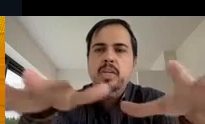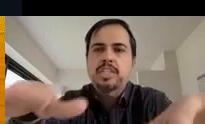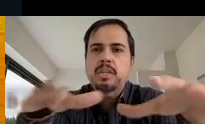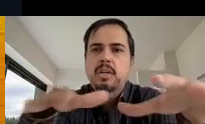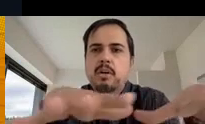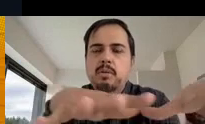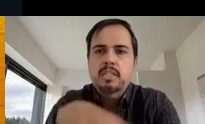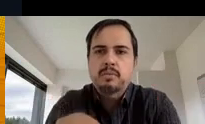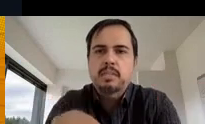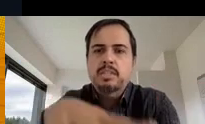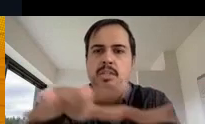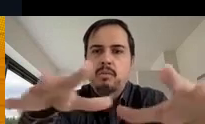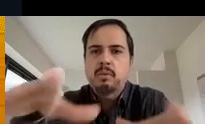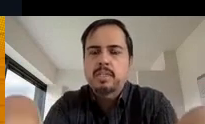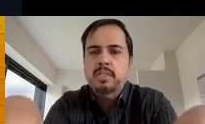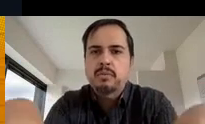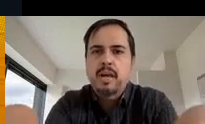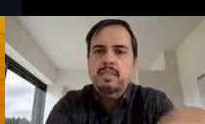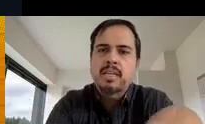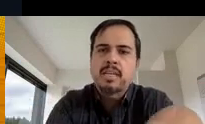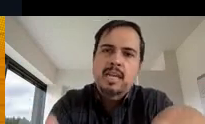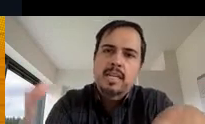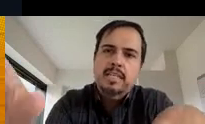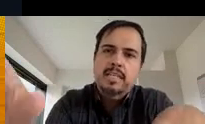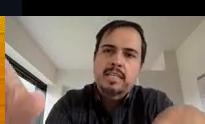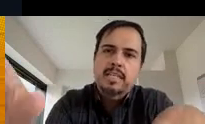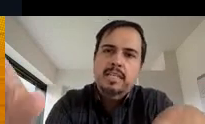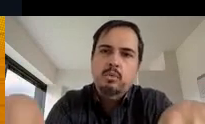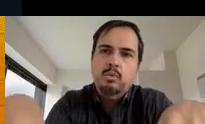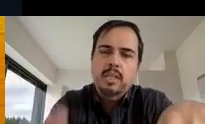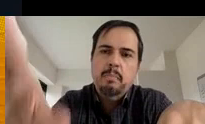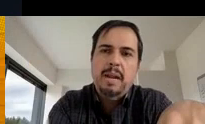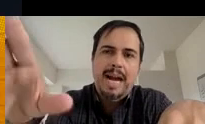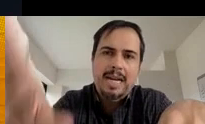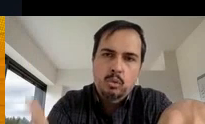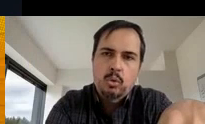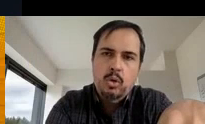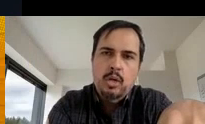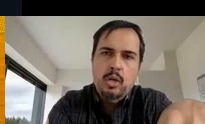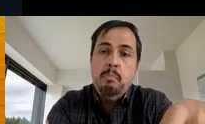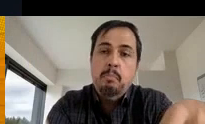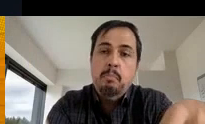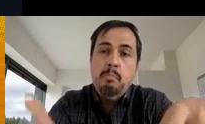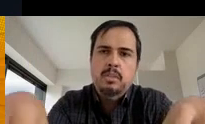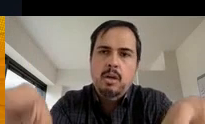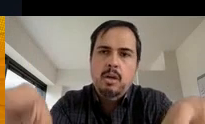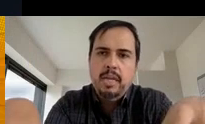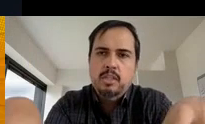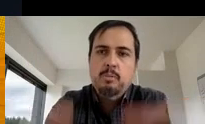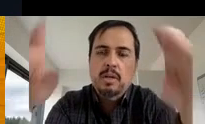se a gente está num momento em que a gente não ama o que a gente faz. Se a gente não ama o que a gente faz, e a gente vai jogar essa atitude aqui para